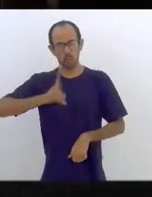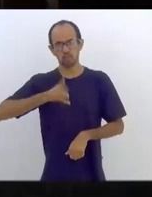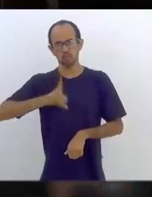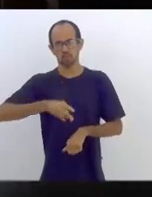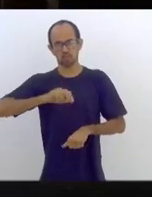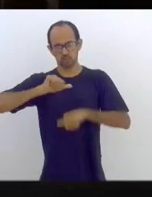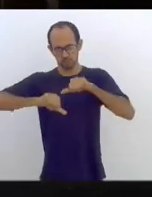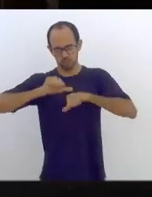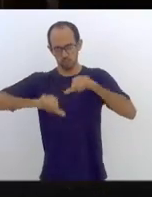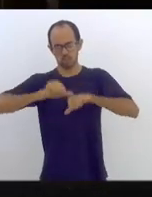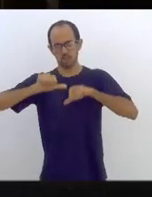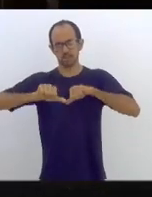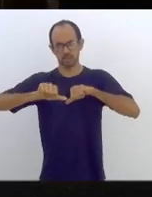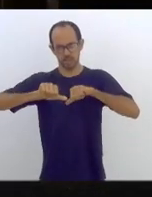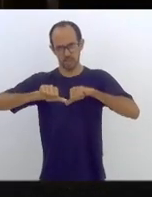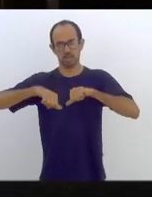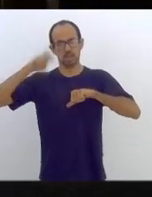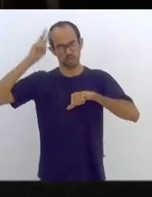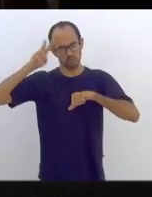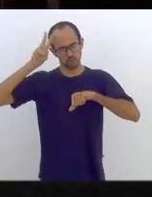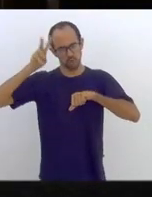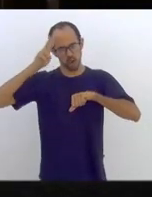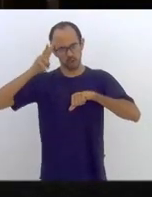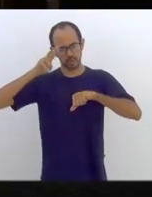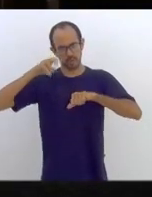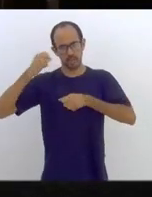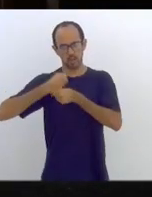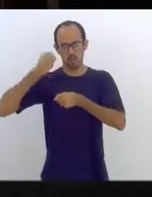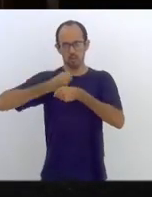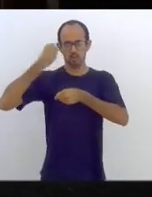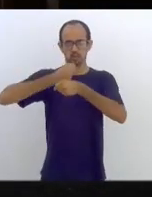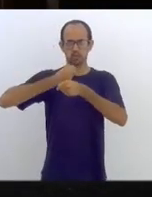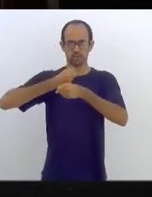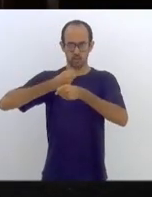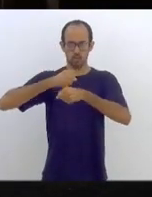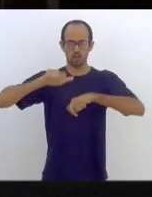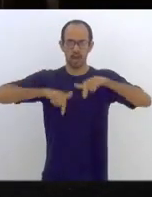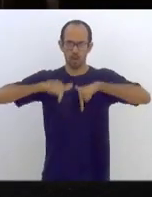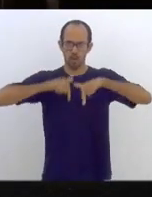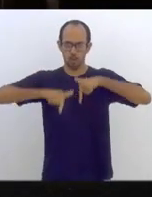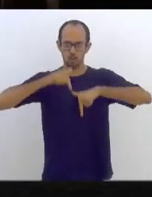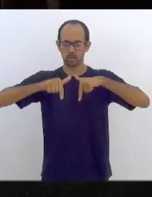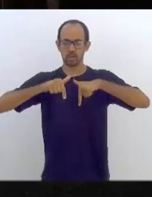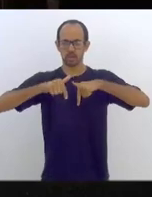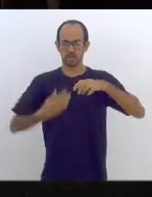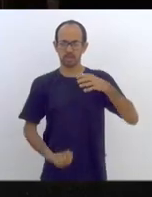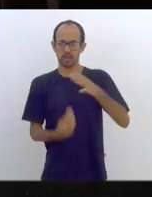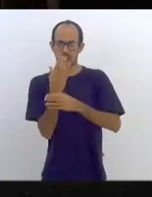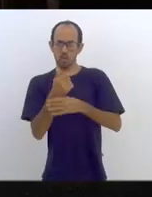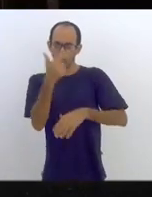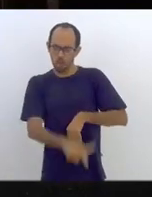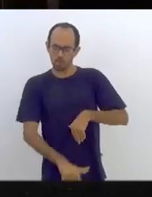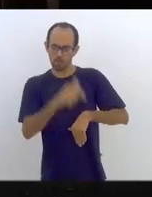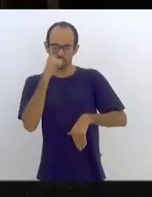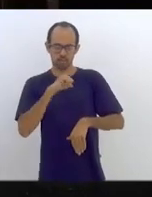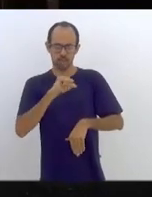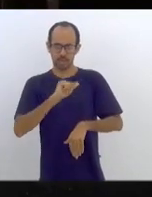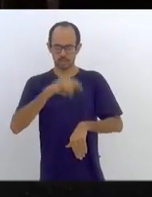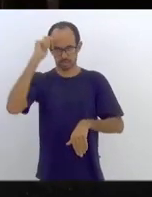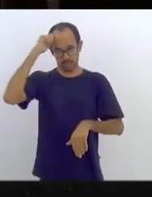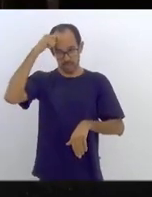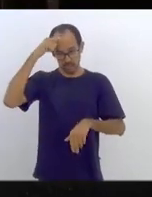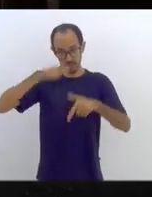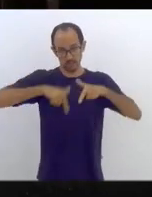mudança e da história e da construção da luta e forjando outras mulheres negras nessa luta. Em nome da